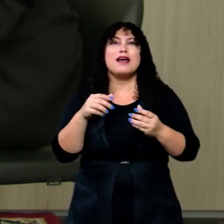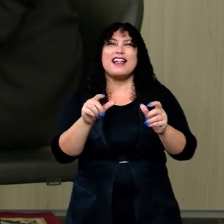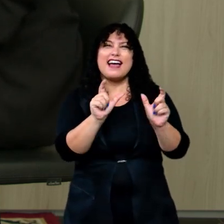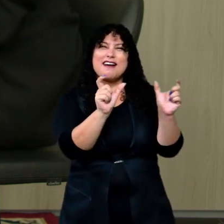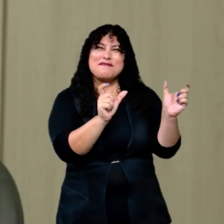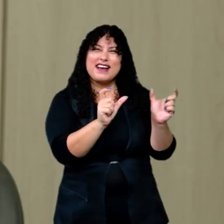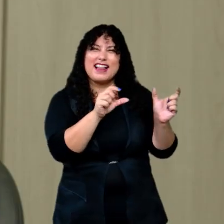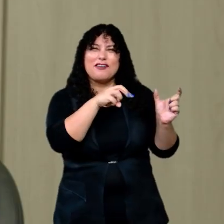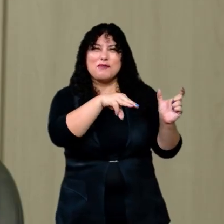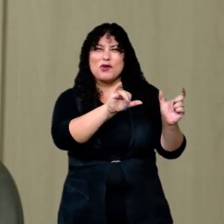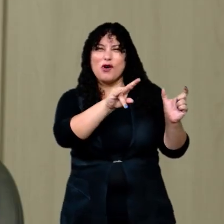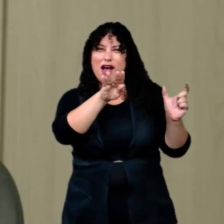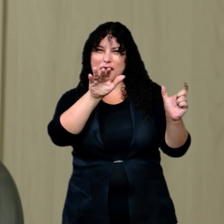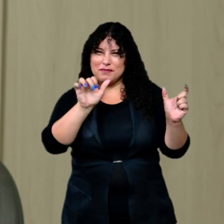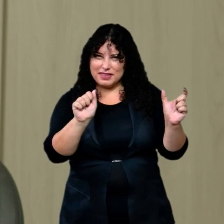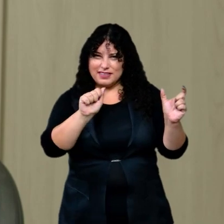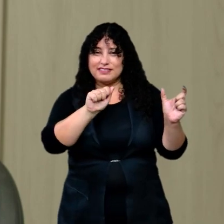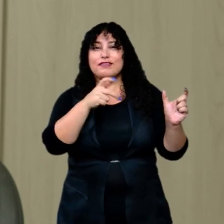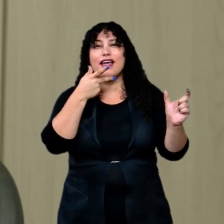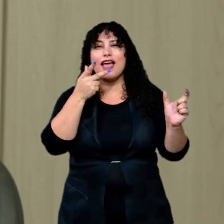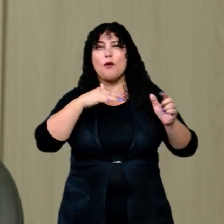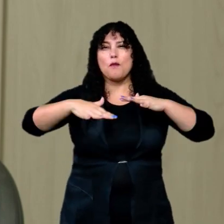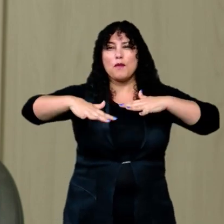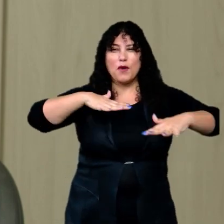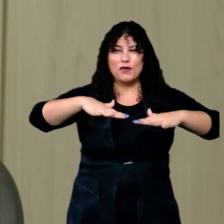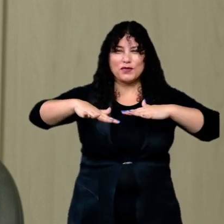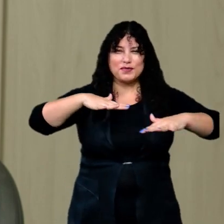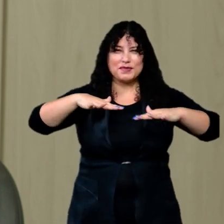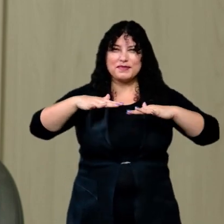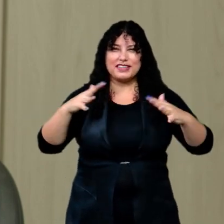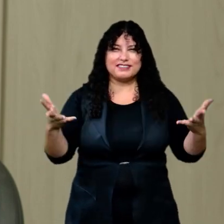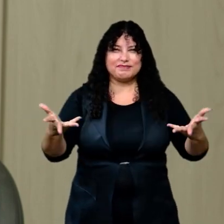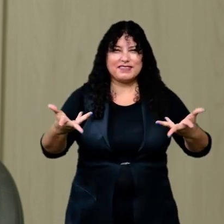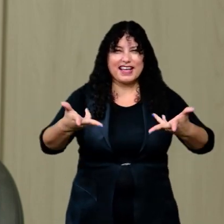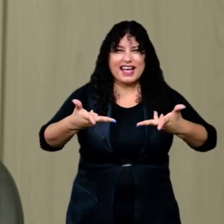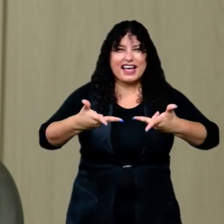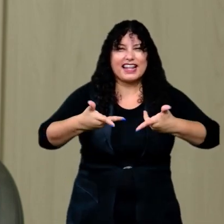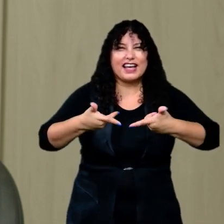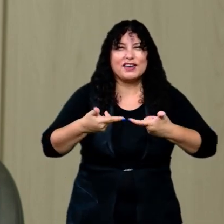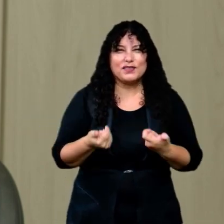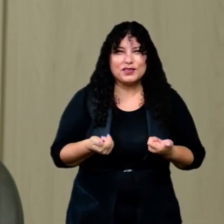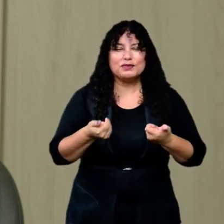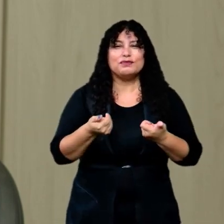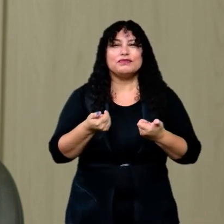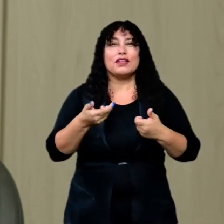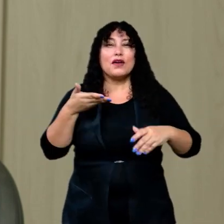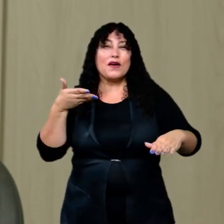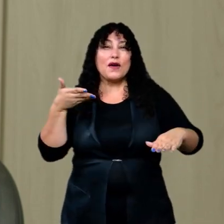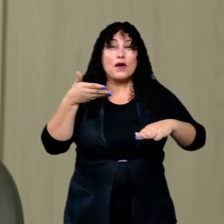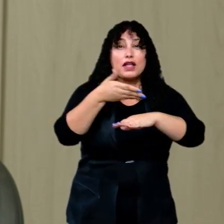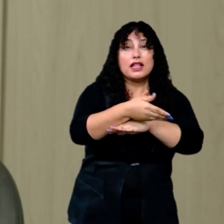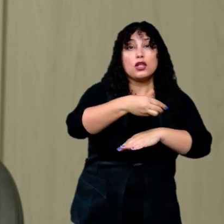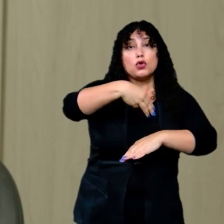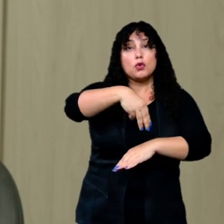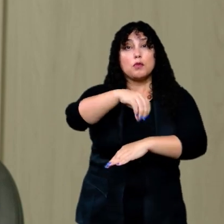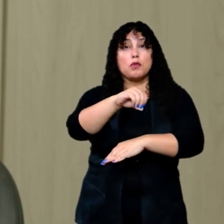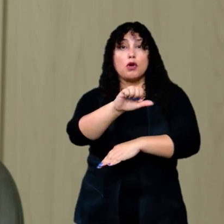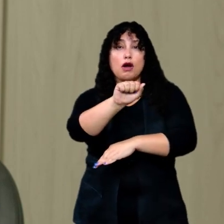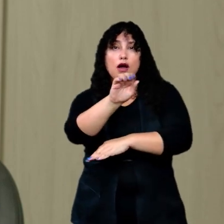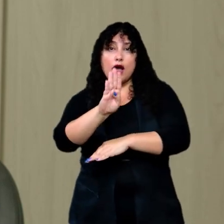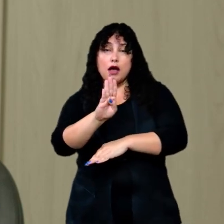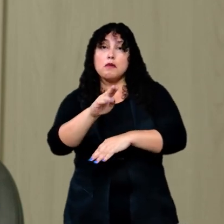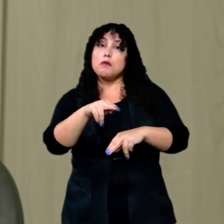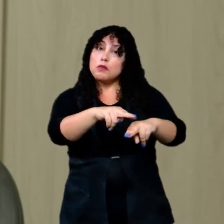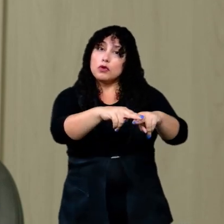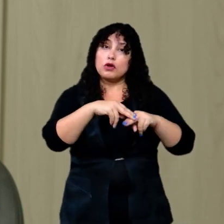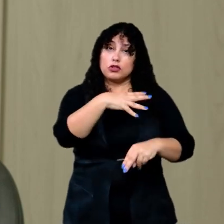É verdade. O Moab é um movimento assim encantador. Eu entrei pelo Moab por conta do meu